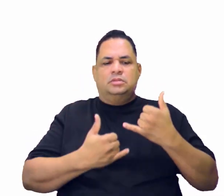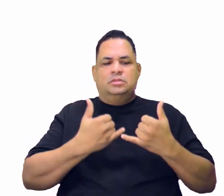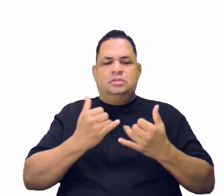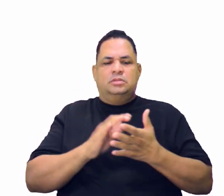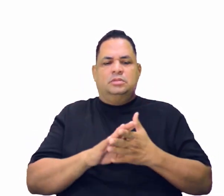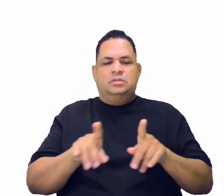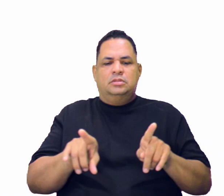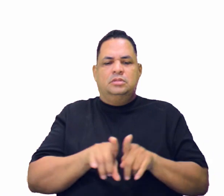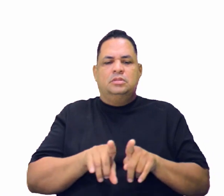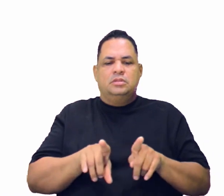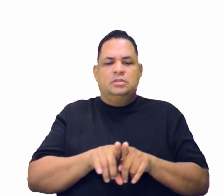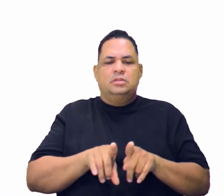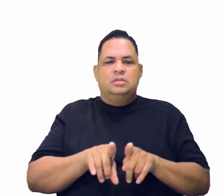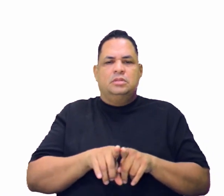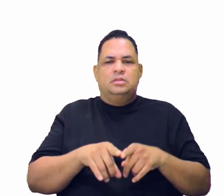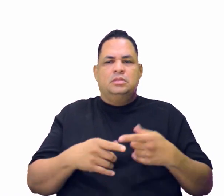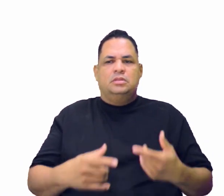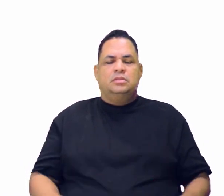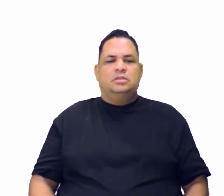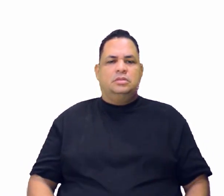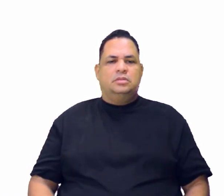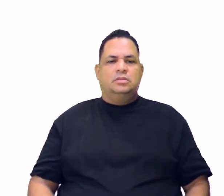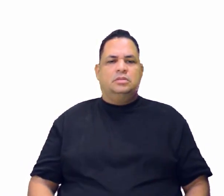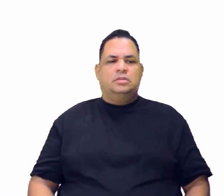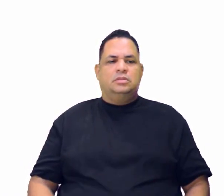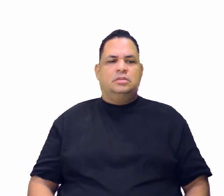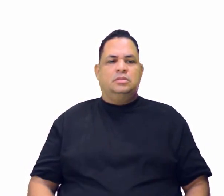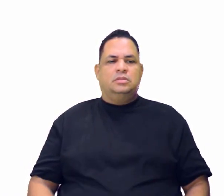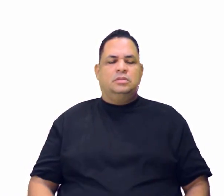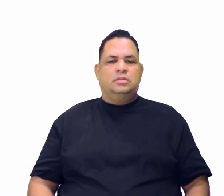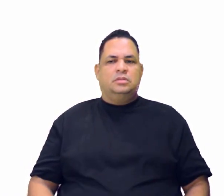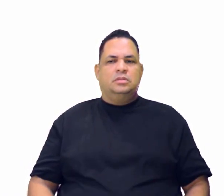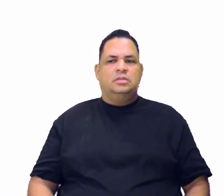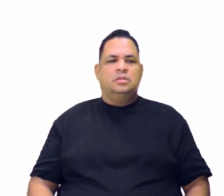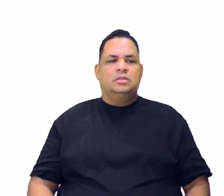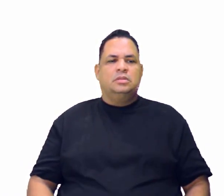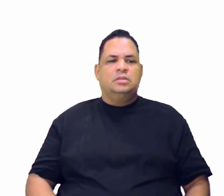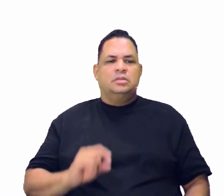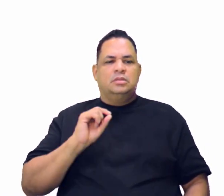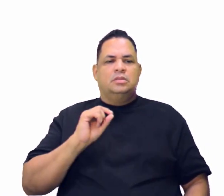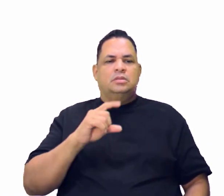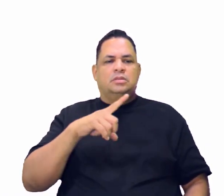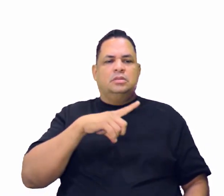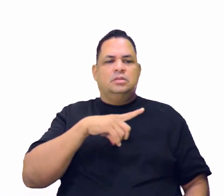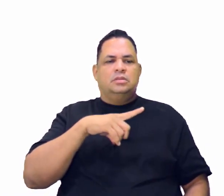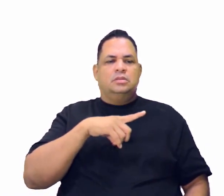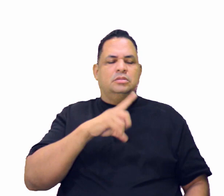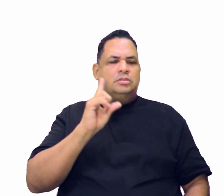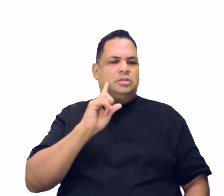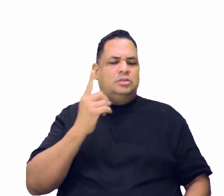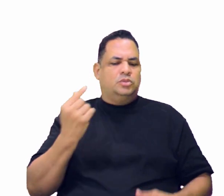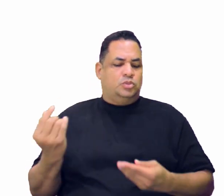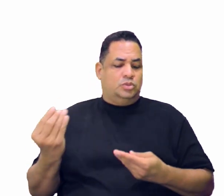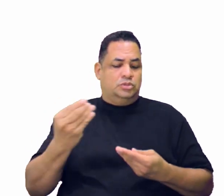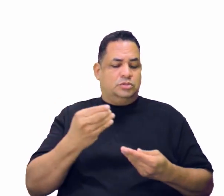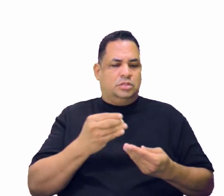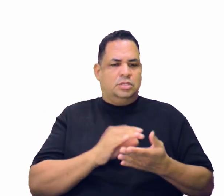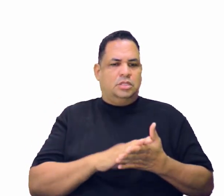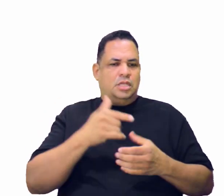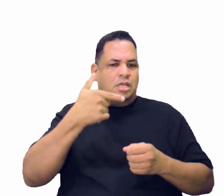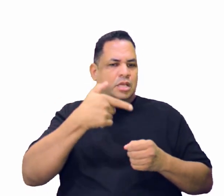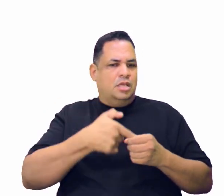mas também divertidas. Vamos lá. O que trouxe não era